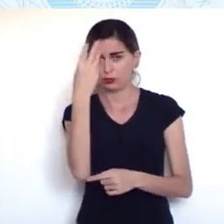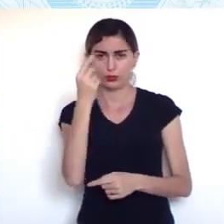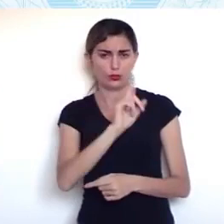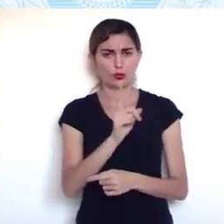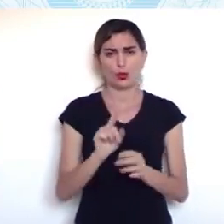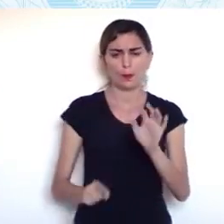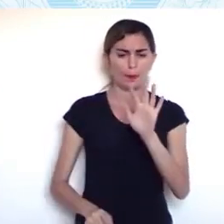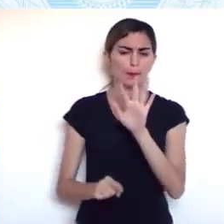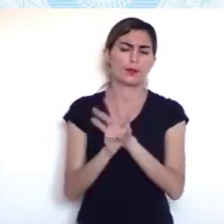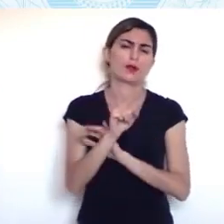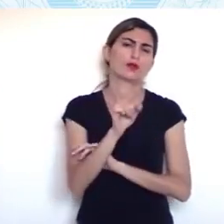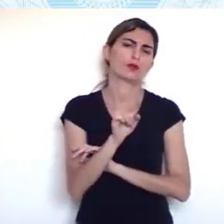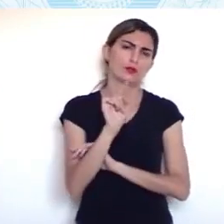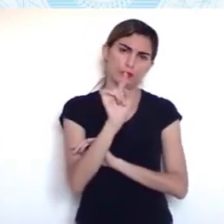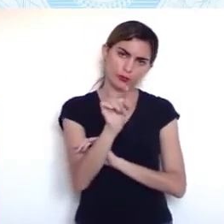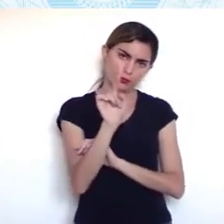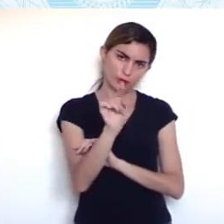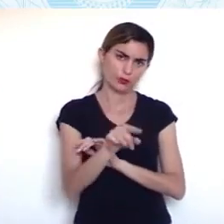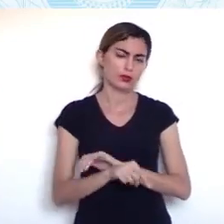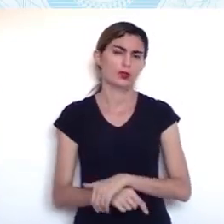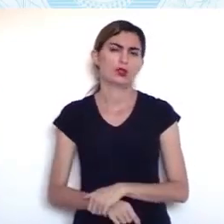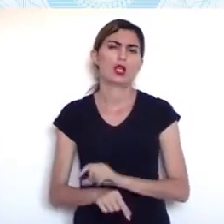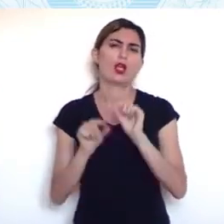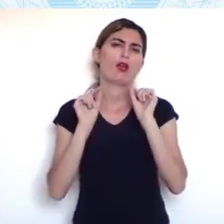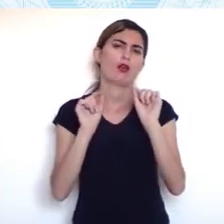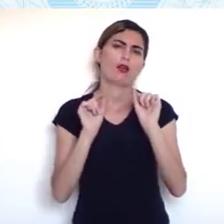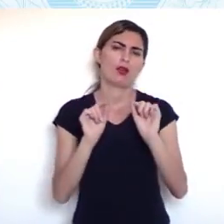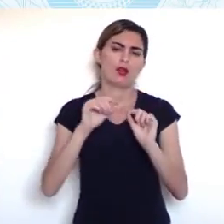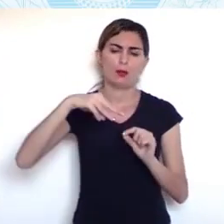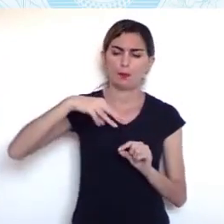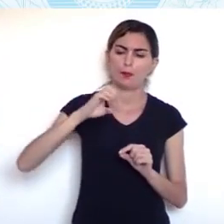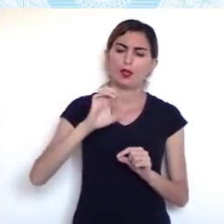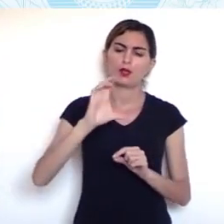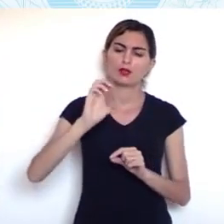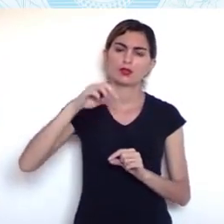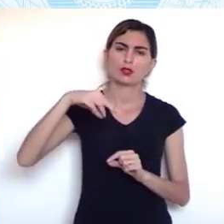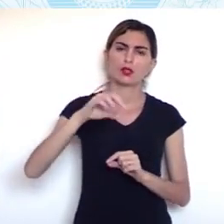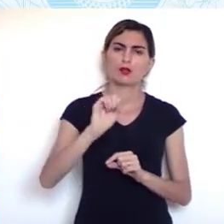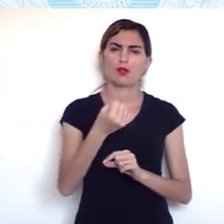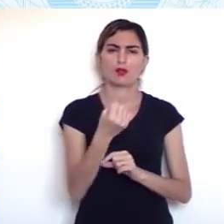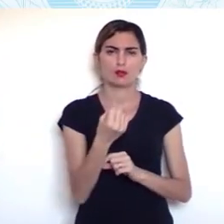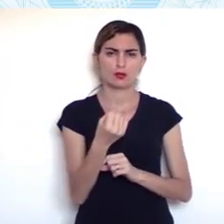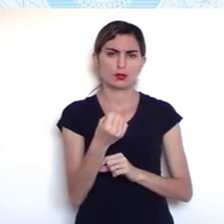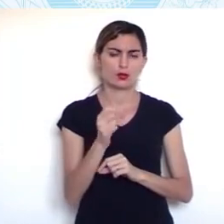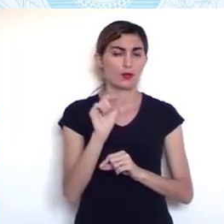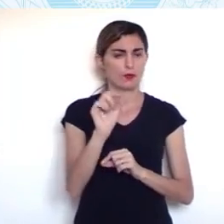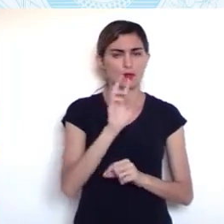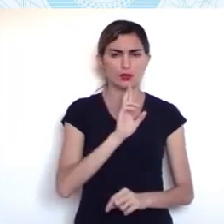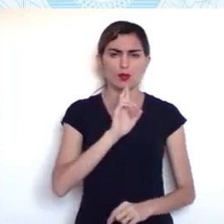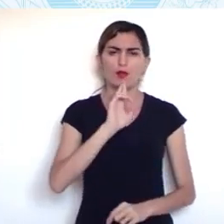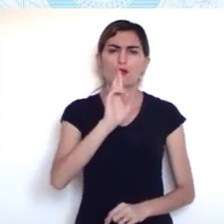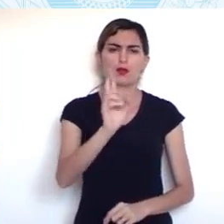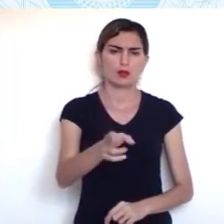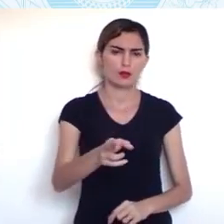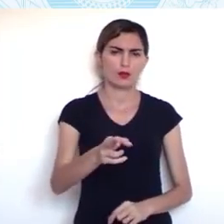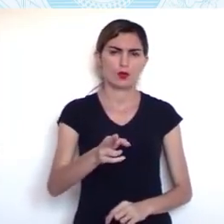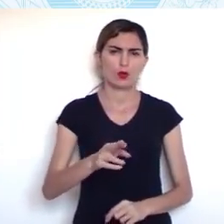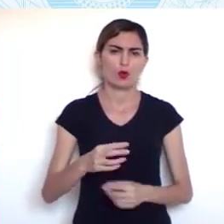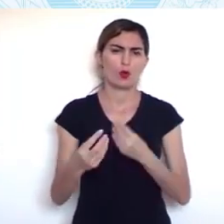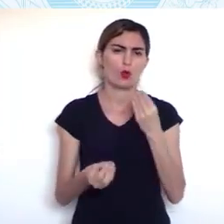esqueçam. Quando perguntarem a vocês quem eram os mecenas, Vocês vão